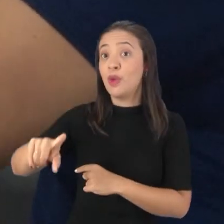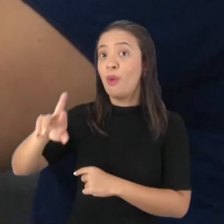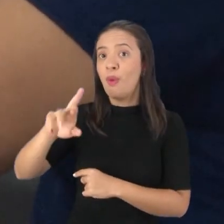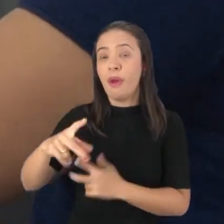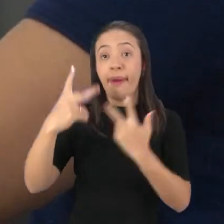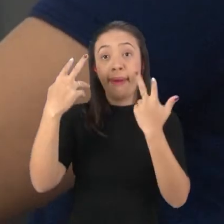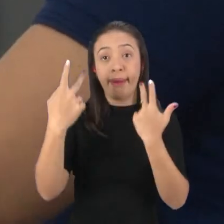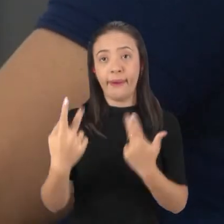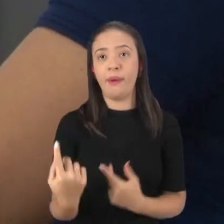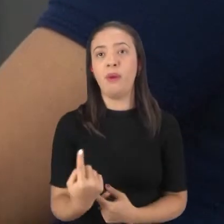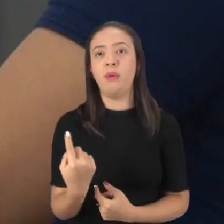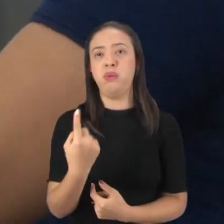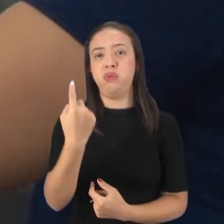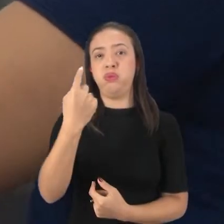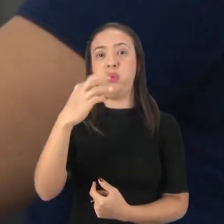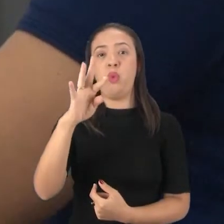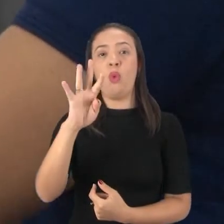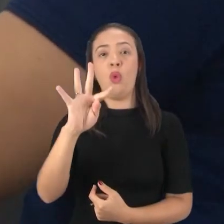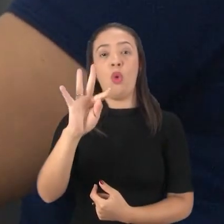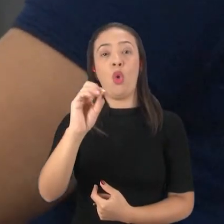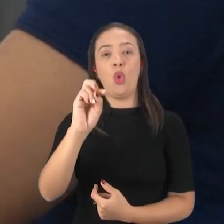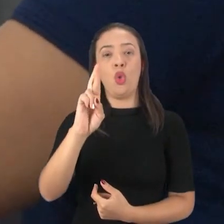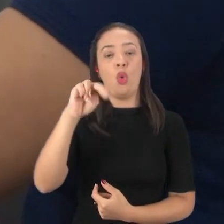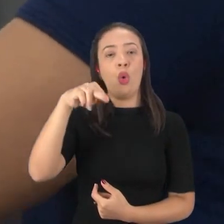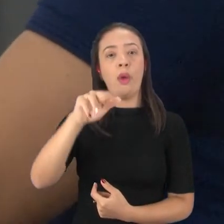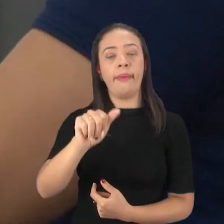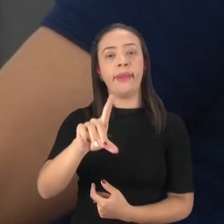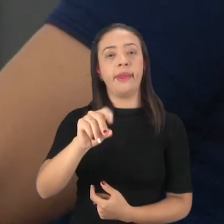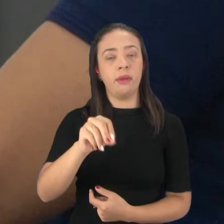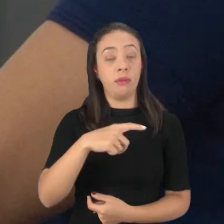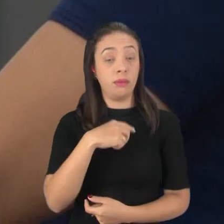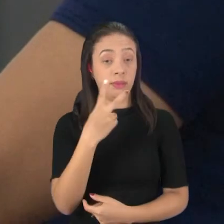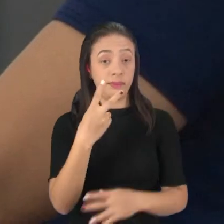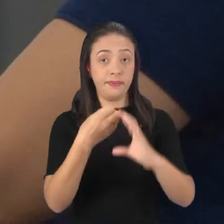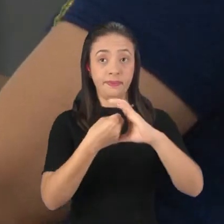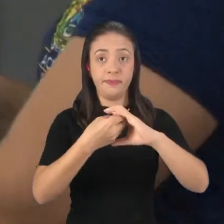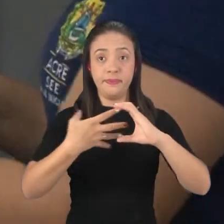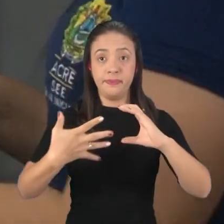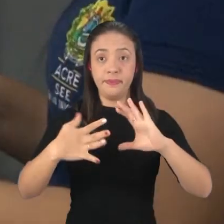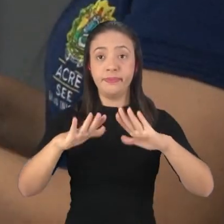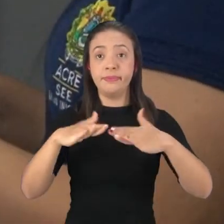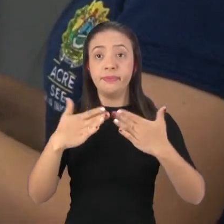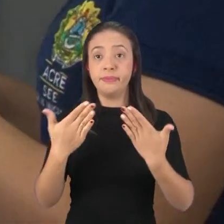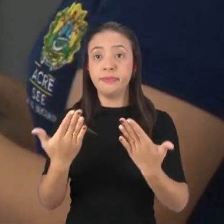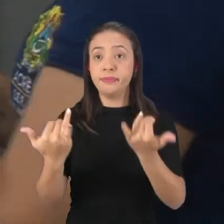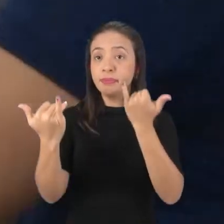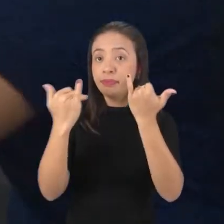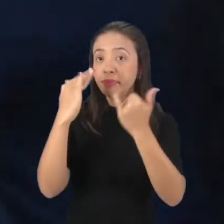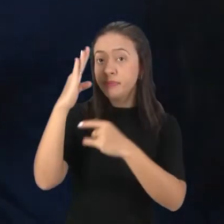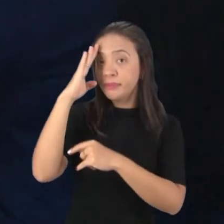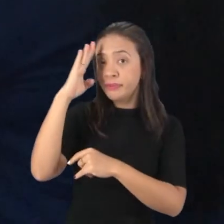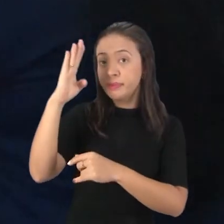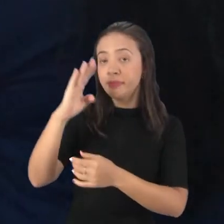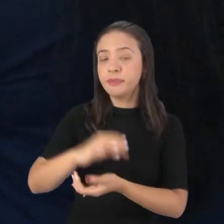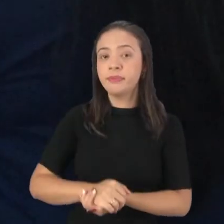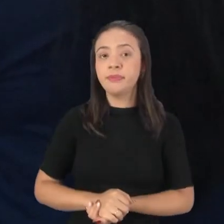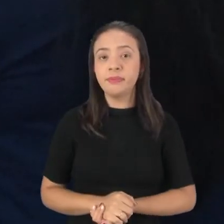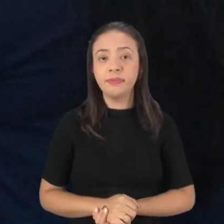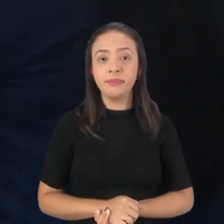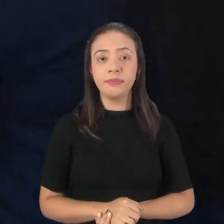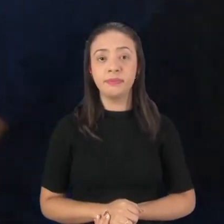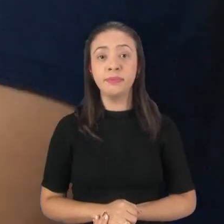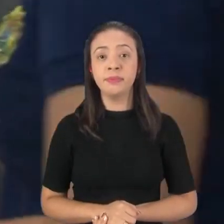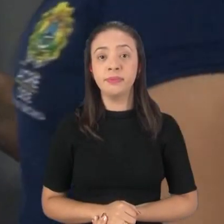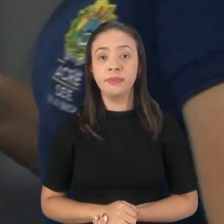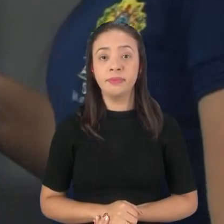são como tornados e inundações, né? Ou seja, eles apresentam essas 2 características. Então, mas qual a ideia central? Seria a